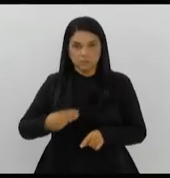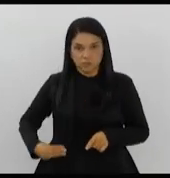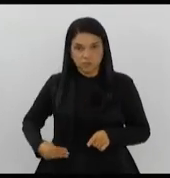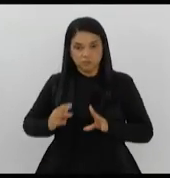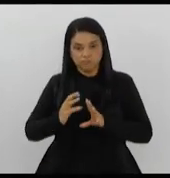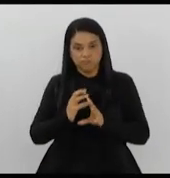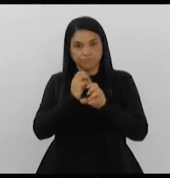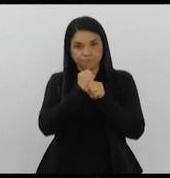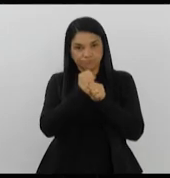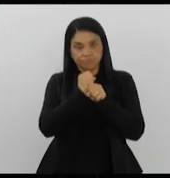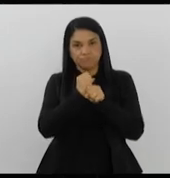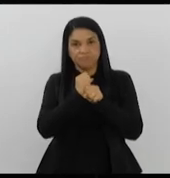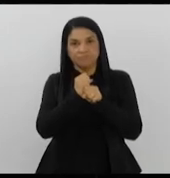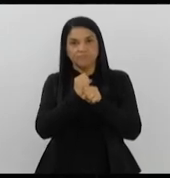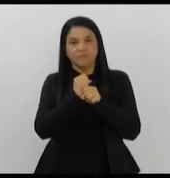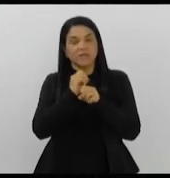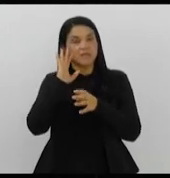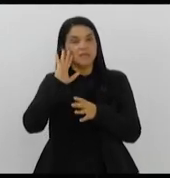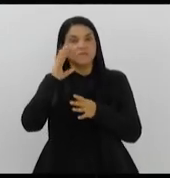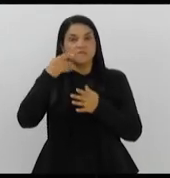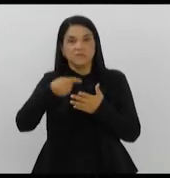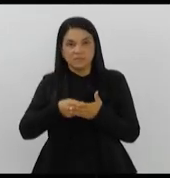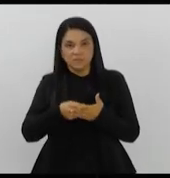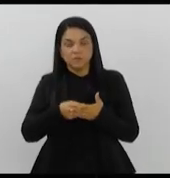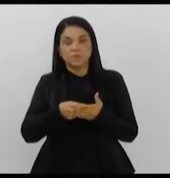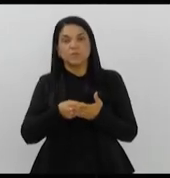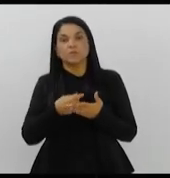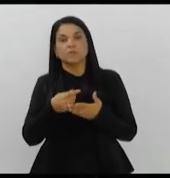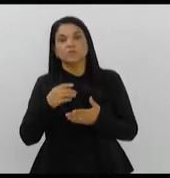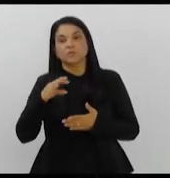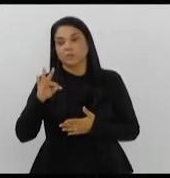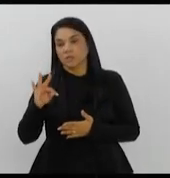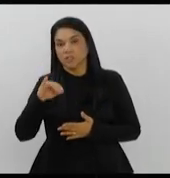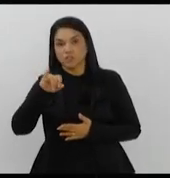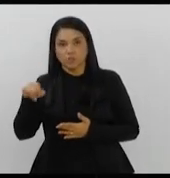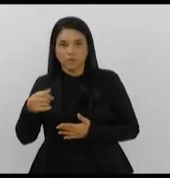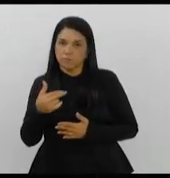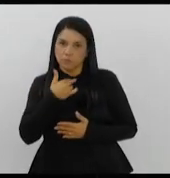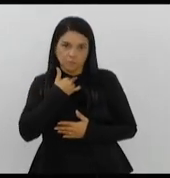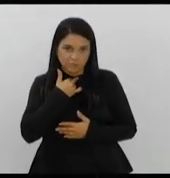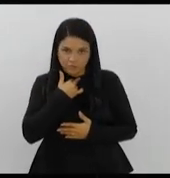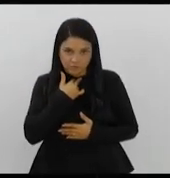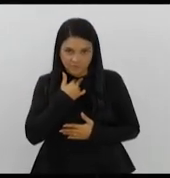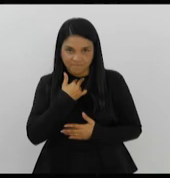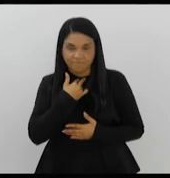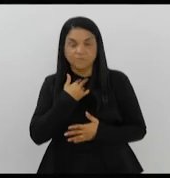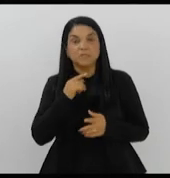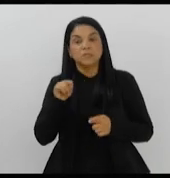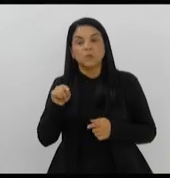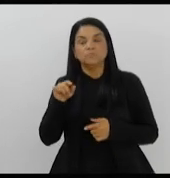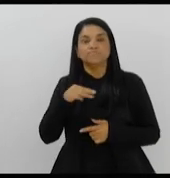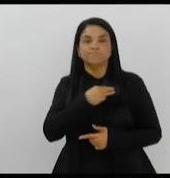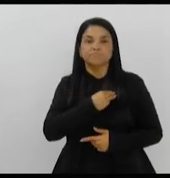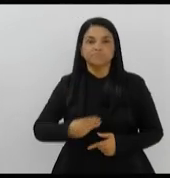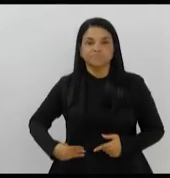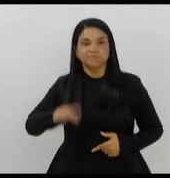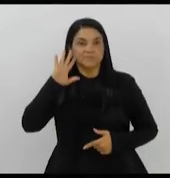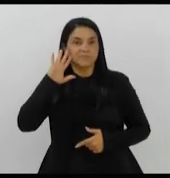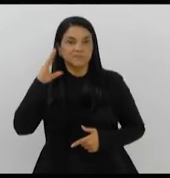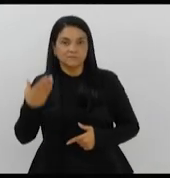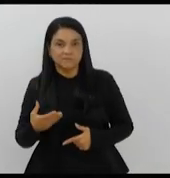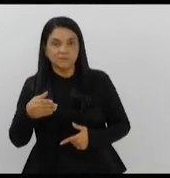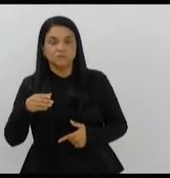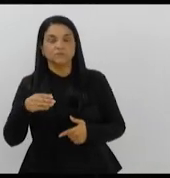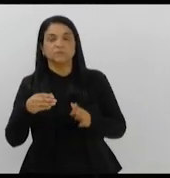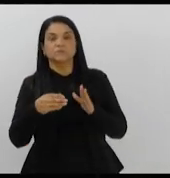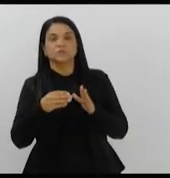tempo ser definida como foi aqui no TJ. Então, decidiu que o mandato de segurança estava em